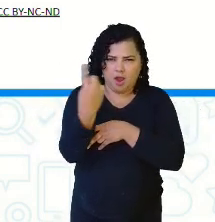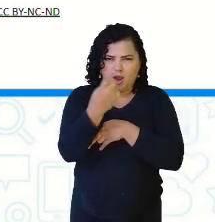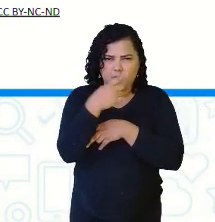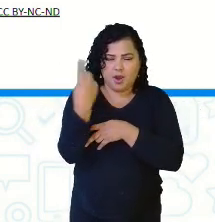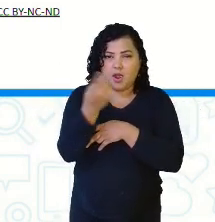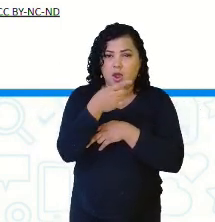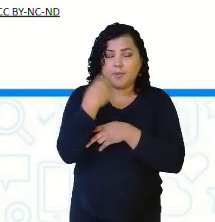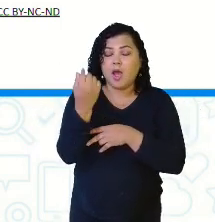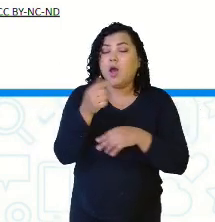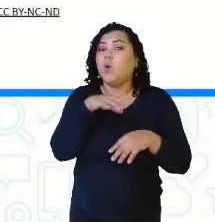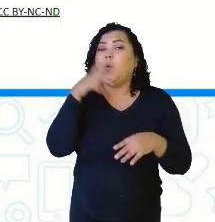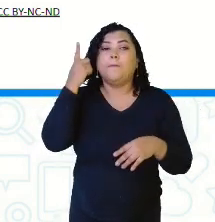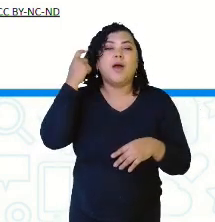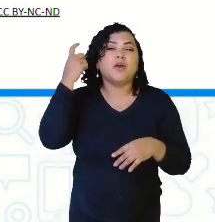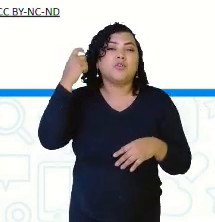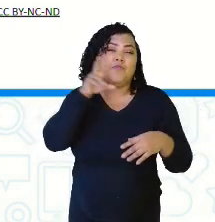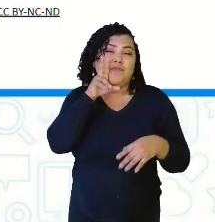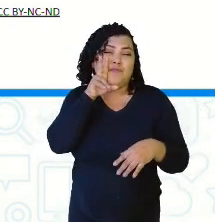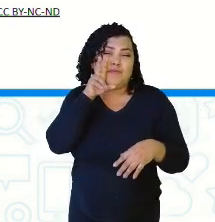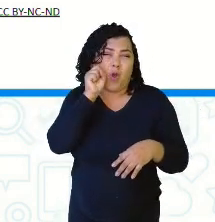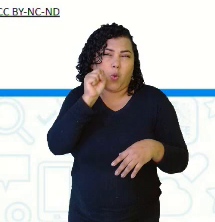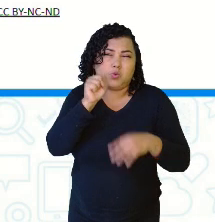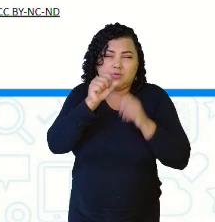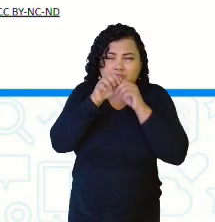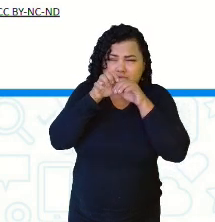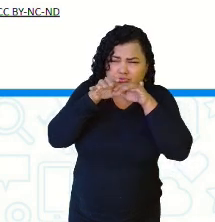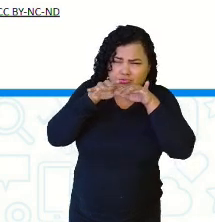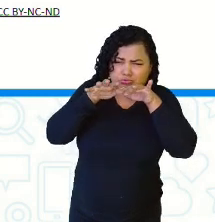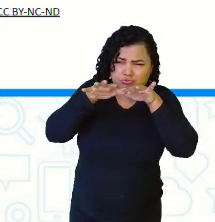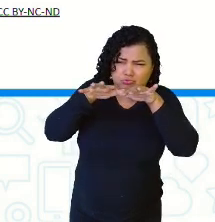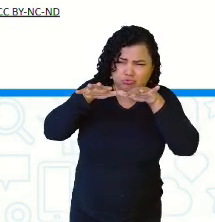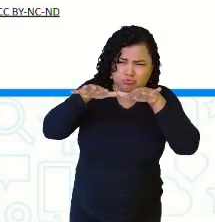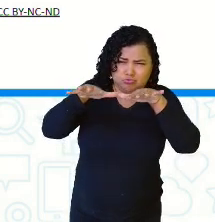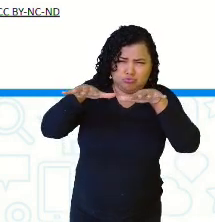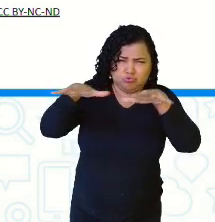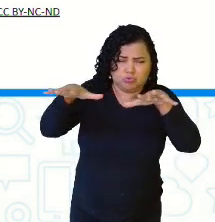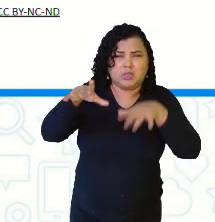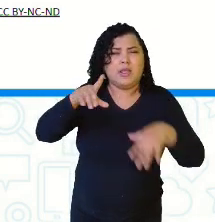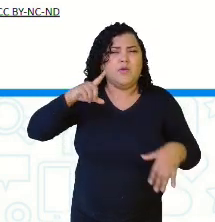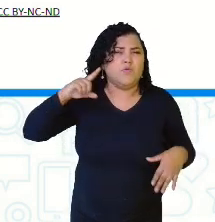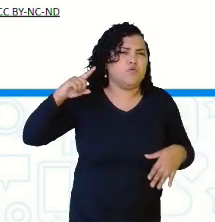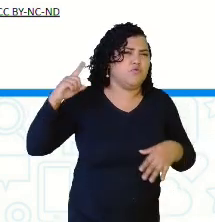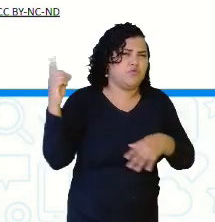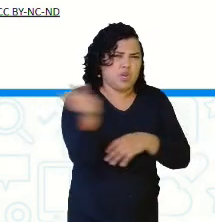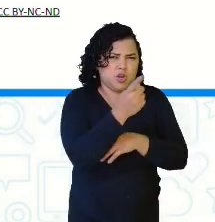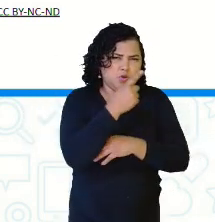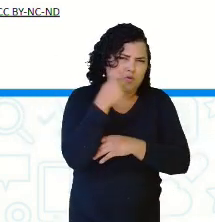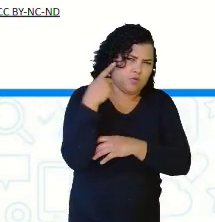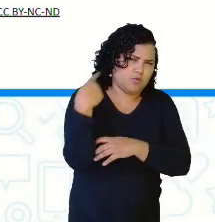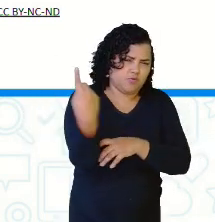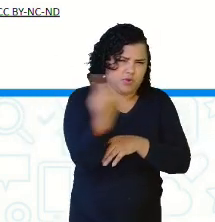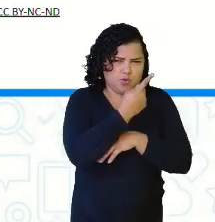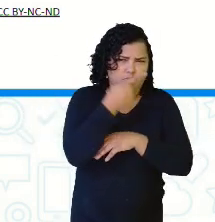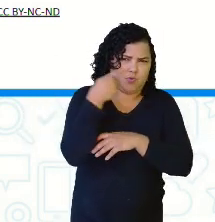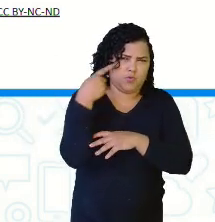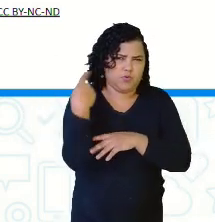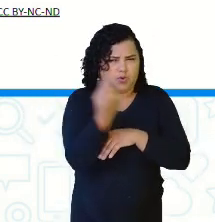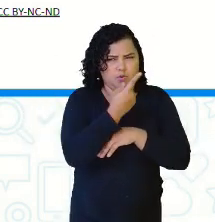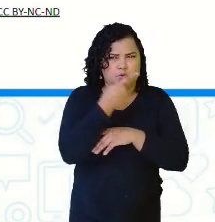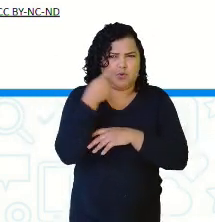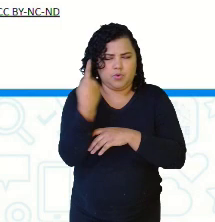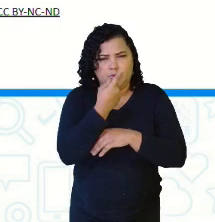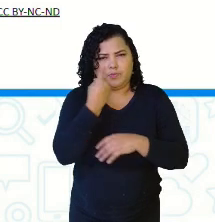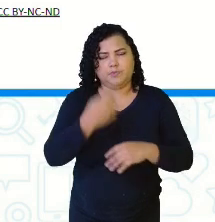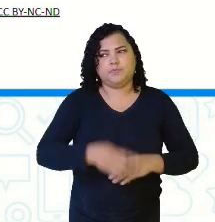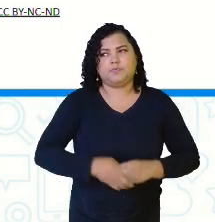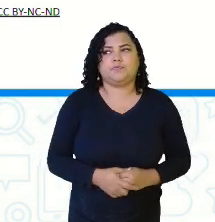pela intensidade do som? É um som que vai longe, né? A sirene da polícia. Então, você já consegue identificar esse tipo de